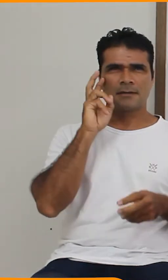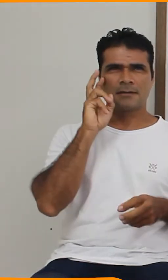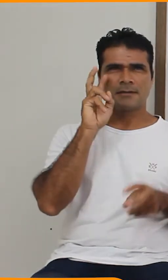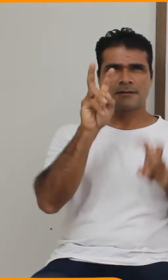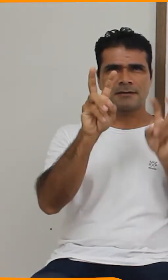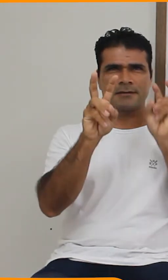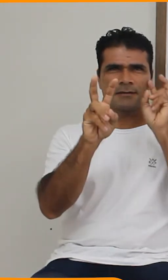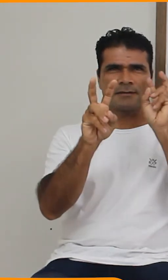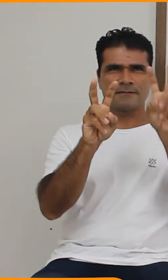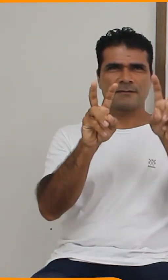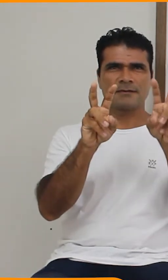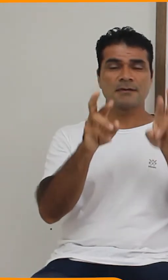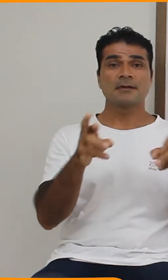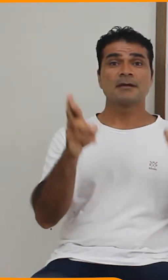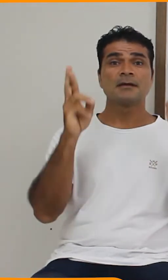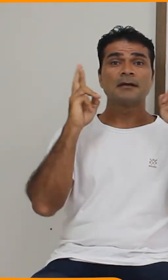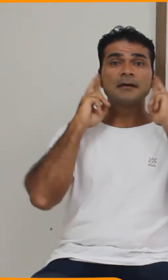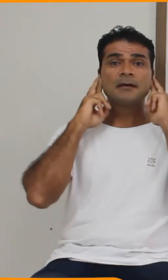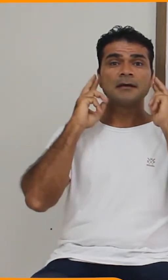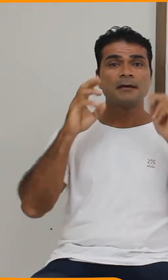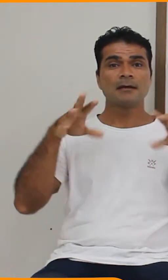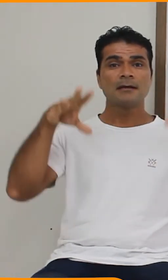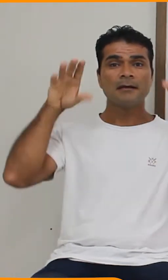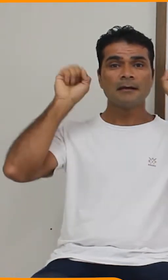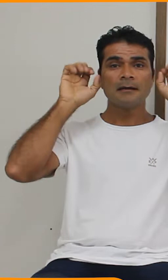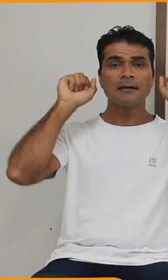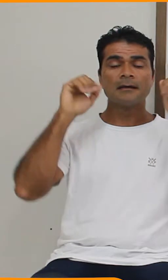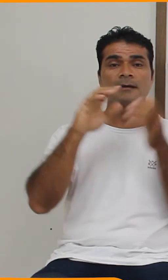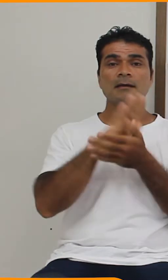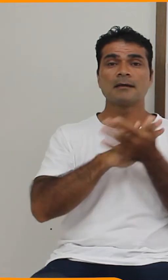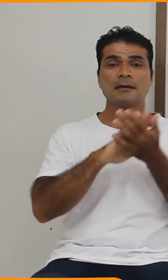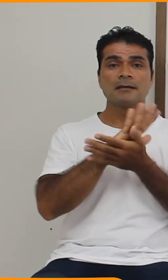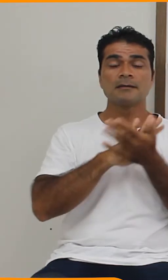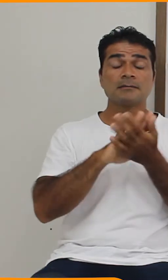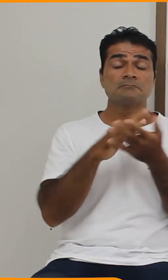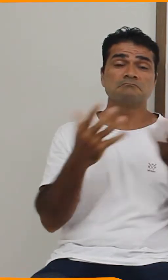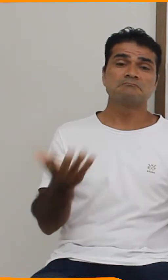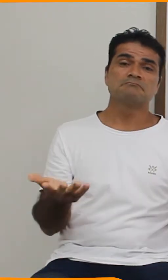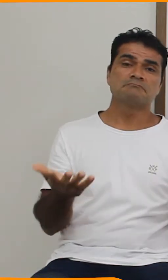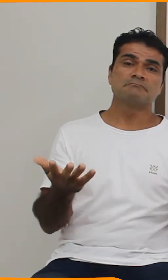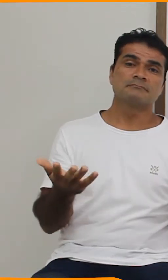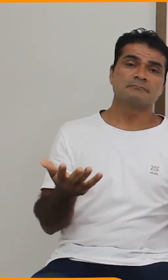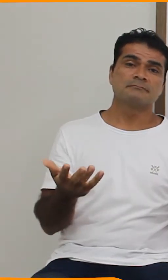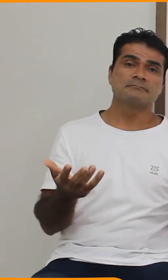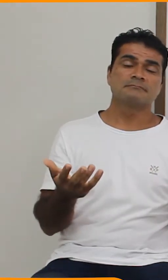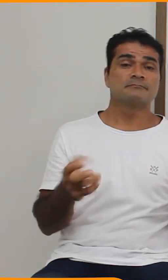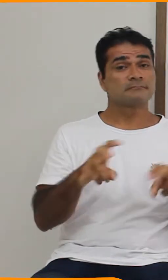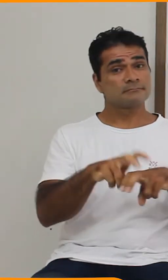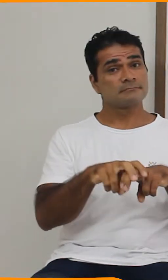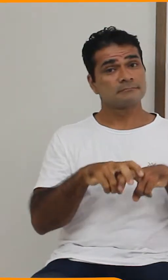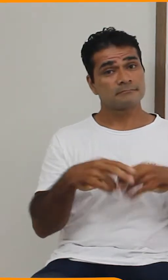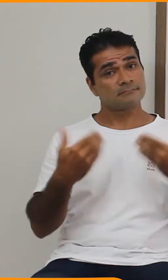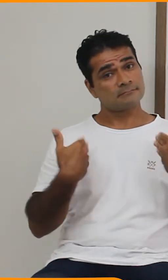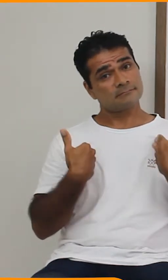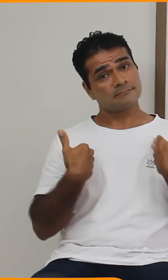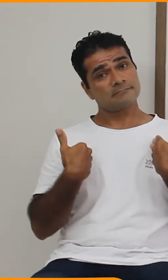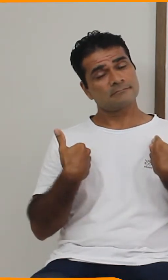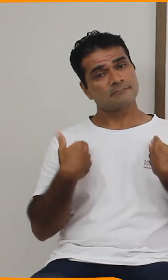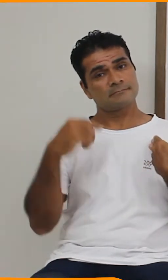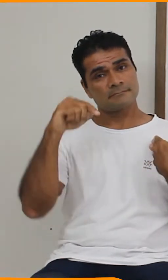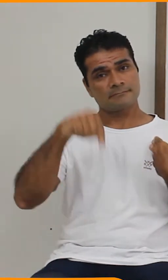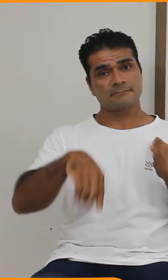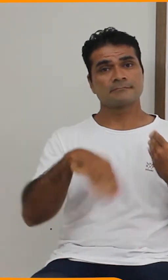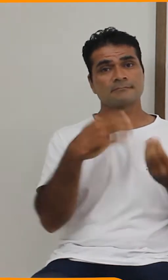TV, mas elas não conseguem entender o que a Tia Cris está falando. Por isso nós temos o Eli, que veio